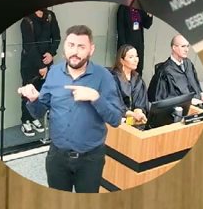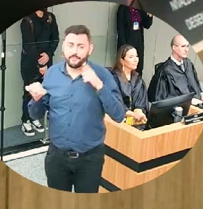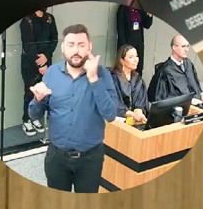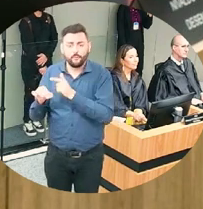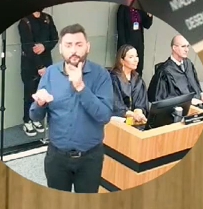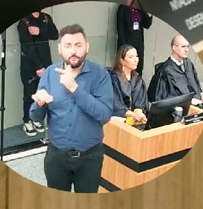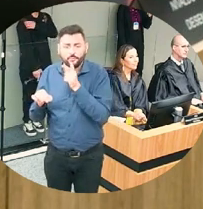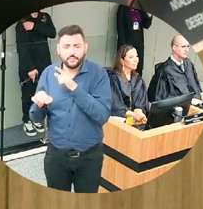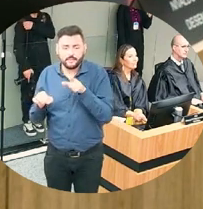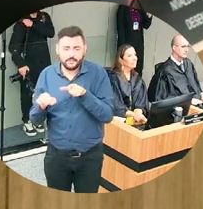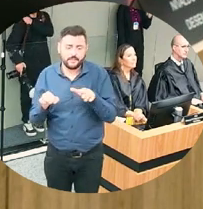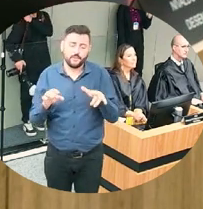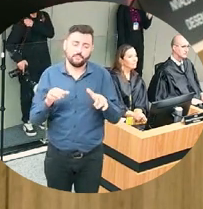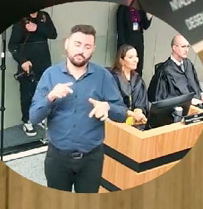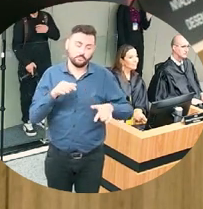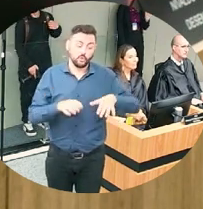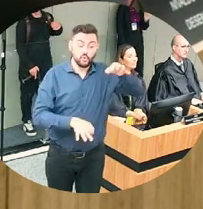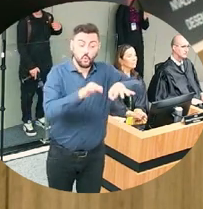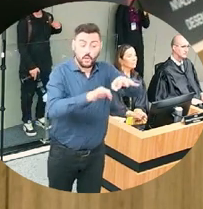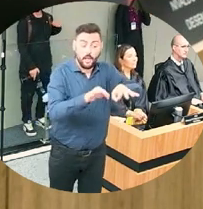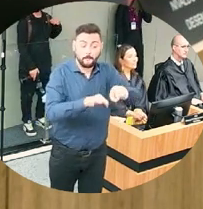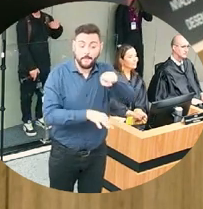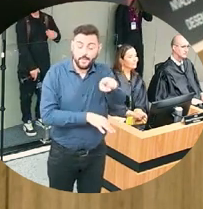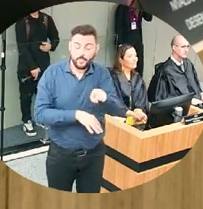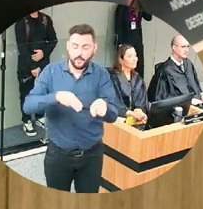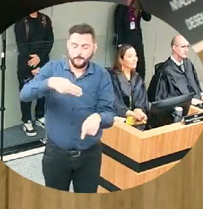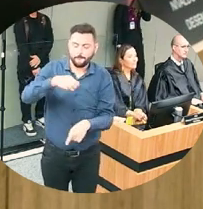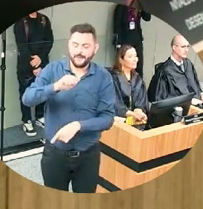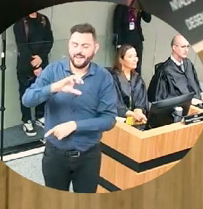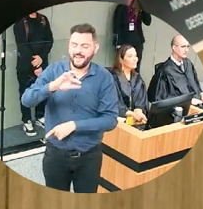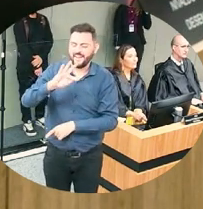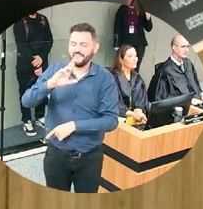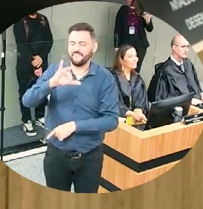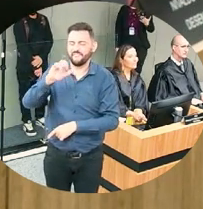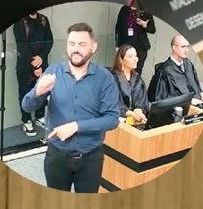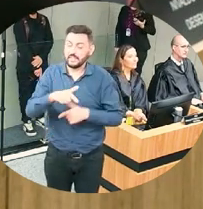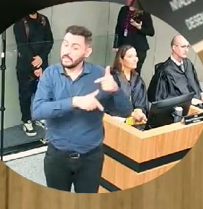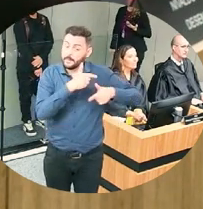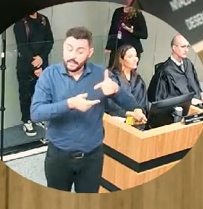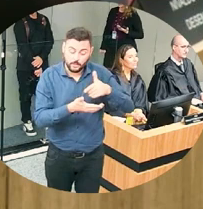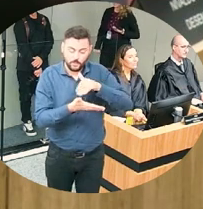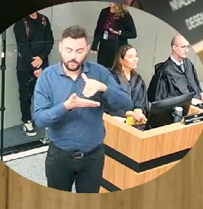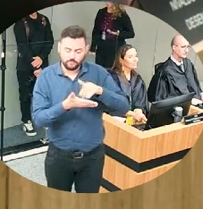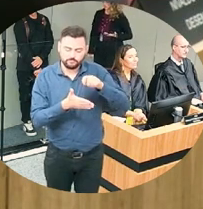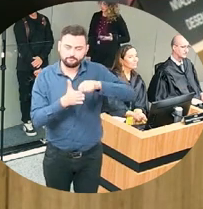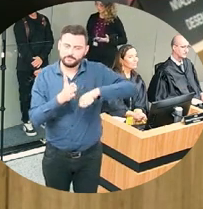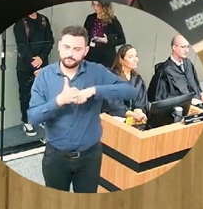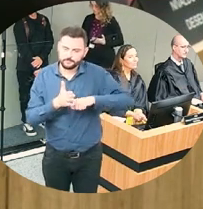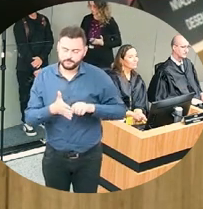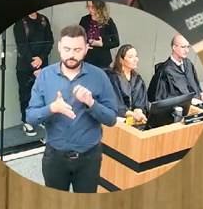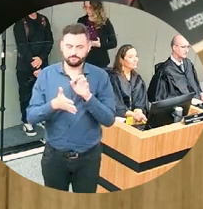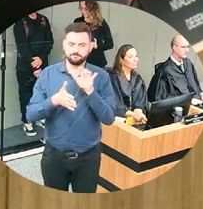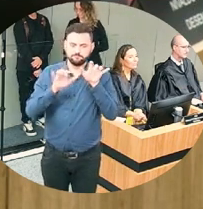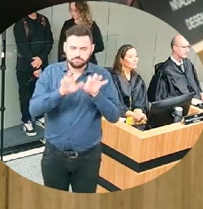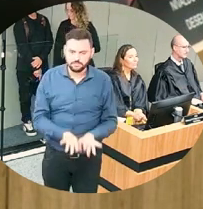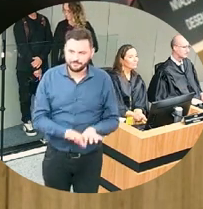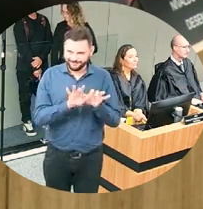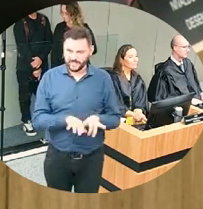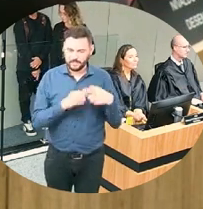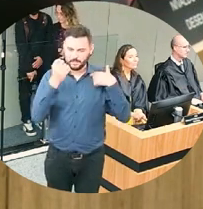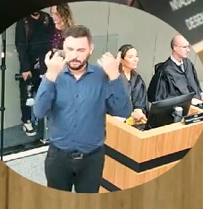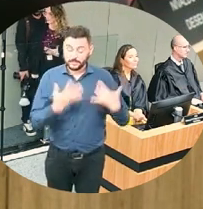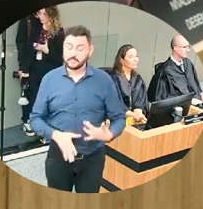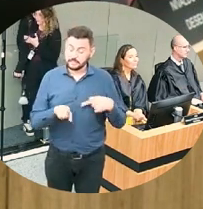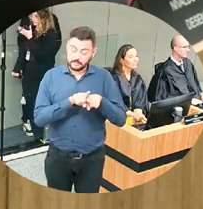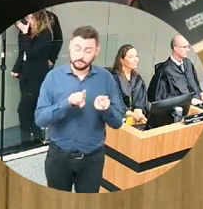então junta de conciliação e julgamento de ma tendo trabalhado como escriturário oficial de justiça